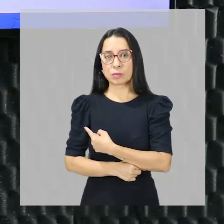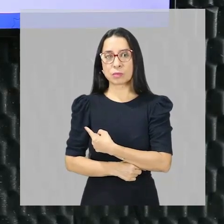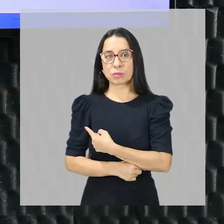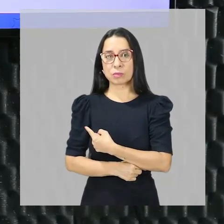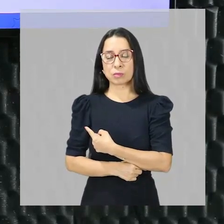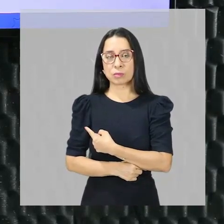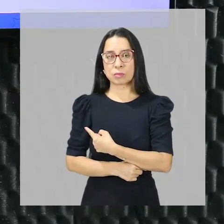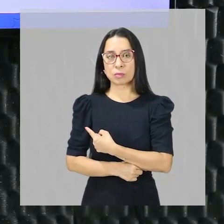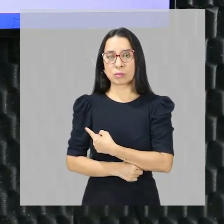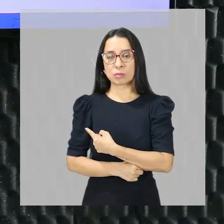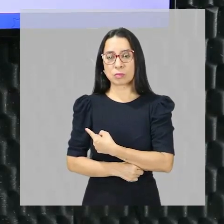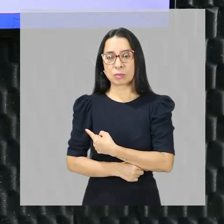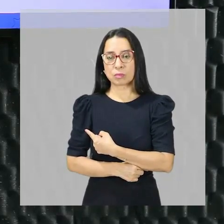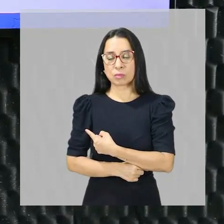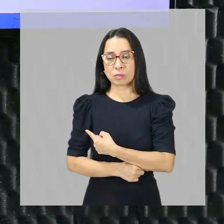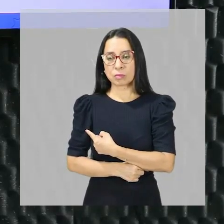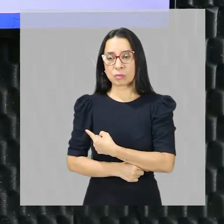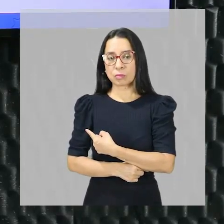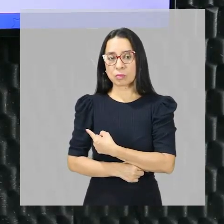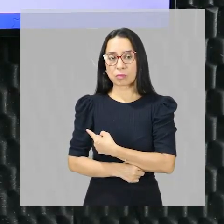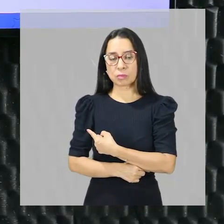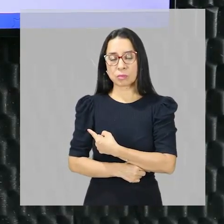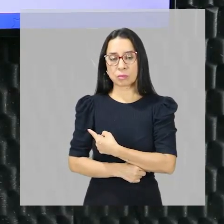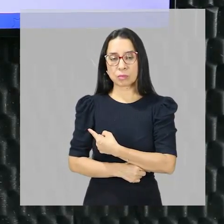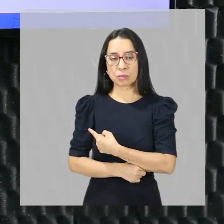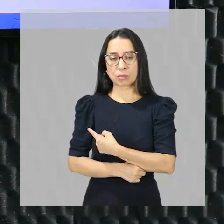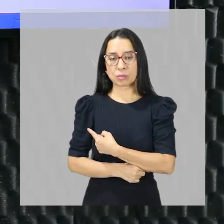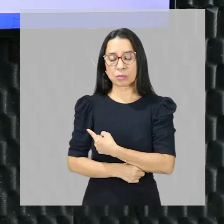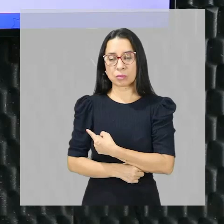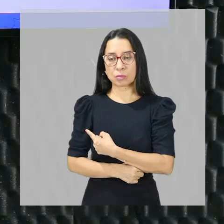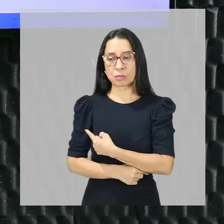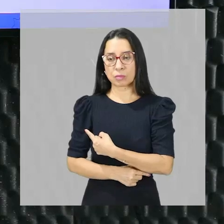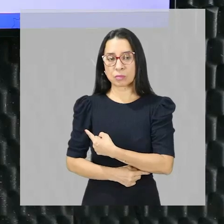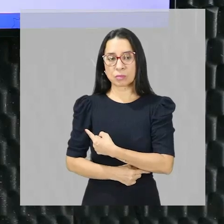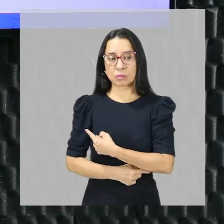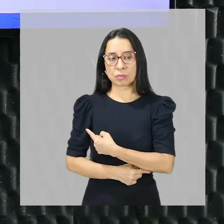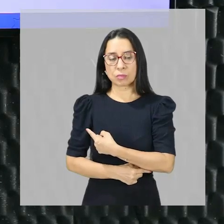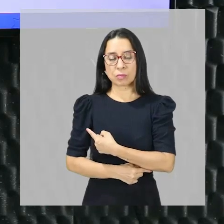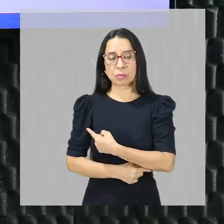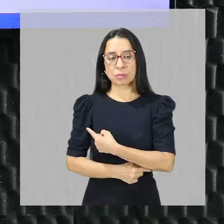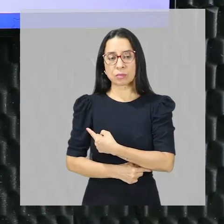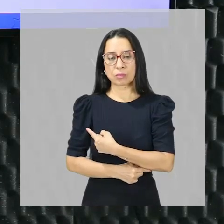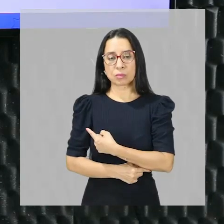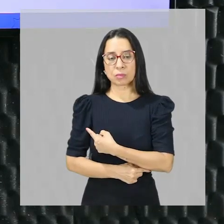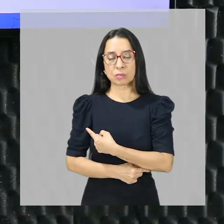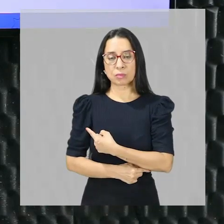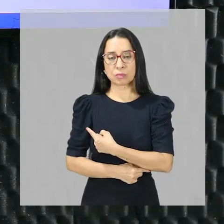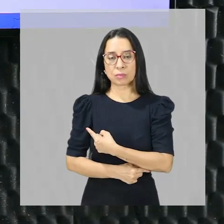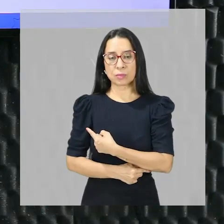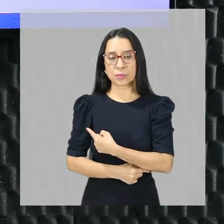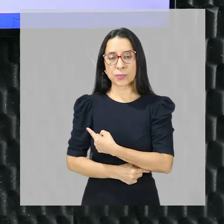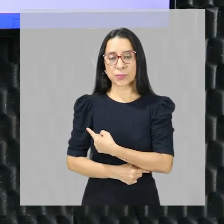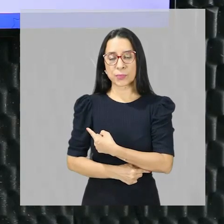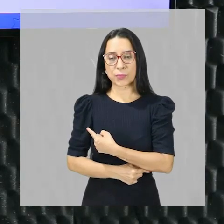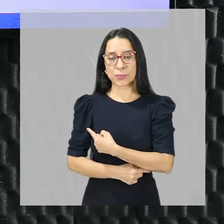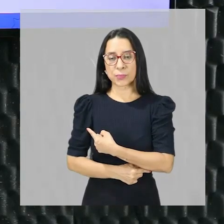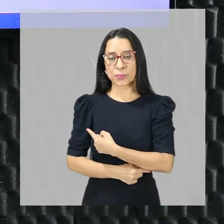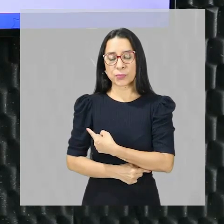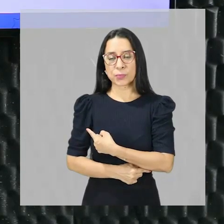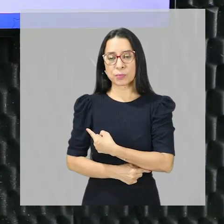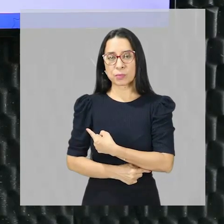solos, sem condições suficientes à vegetação. Esses processos situam-se em biomas